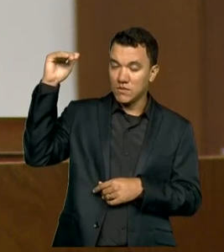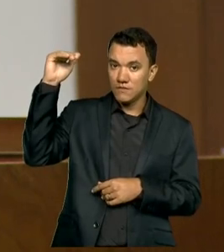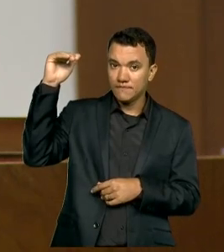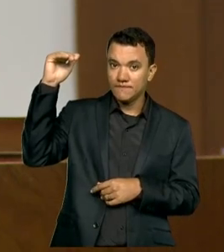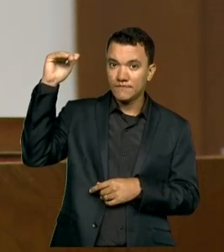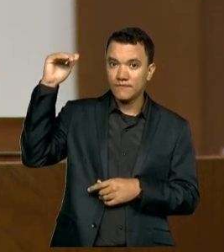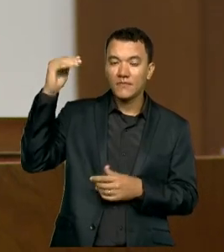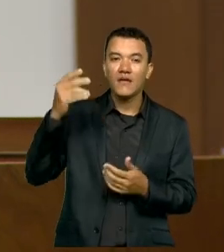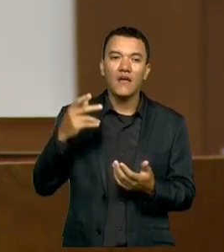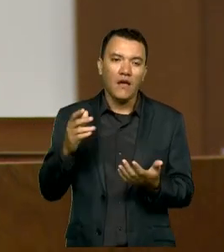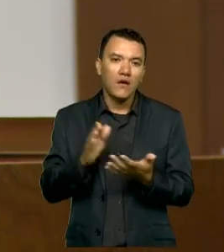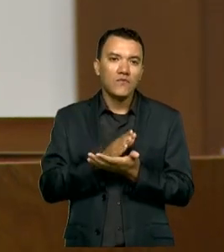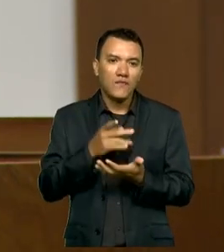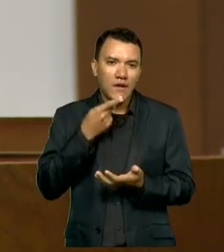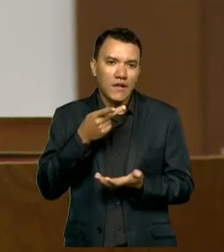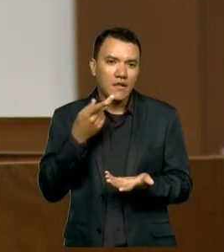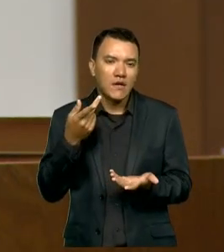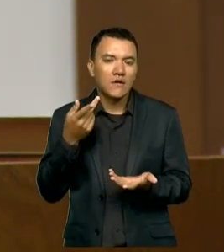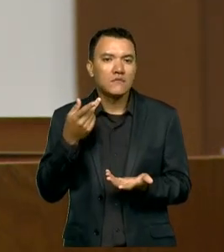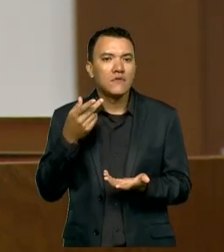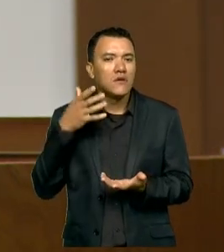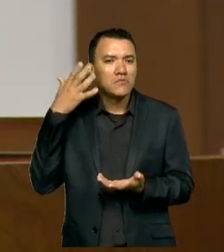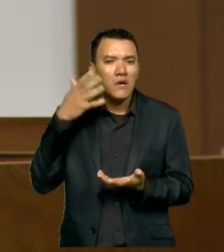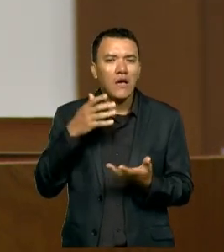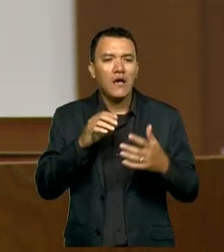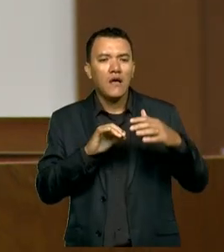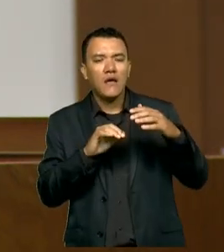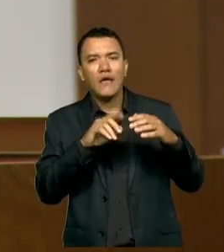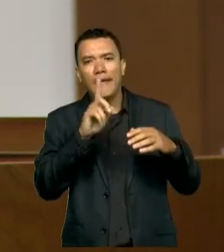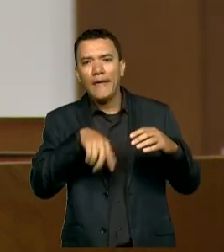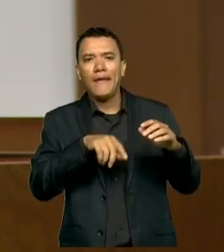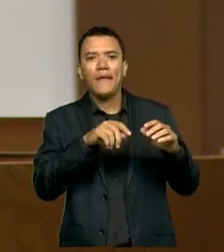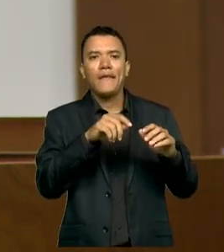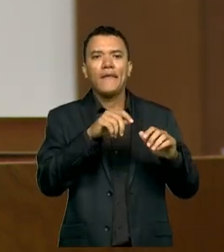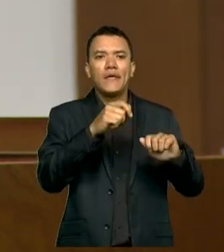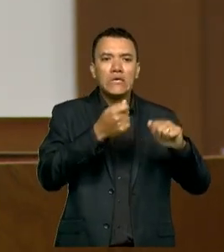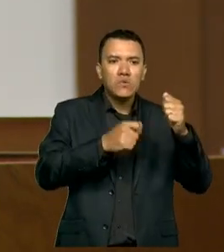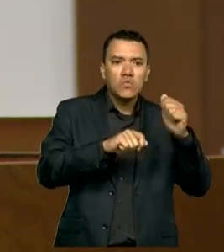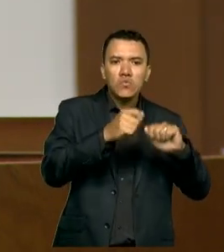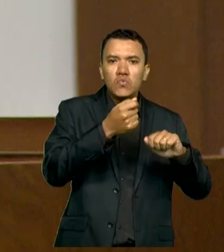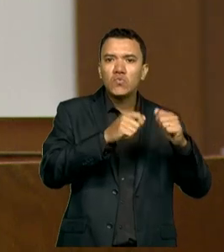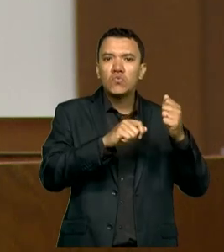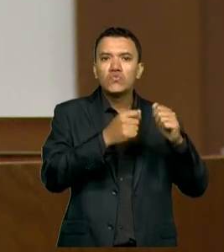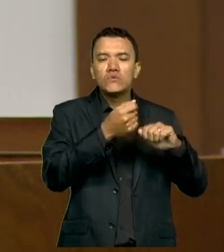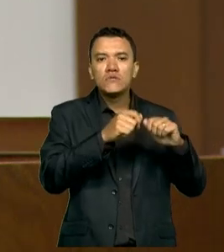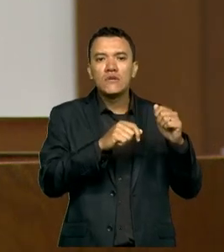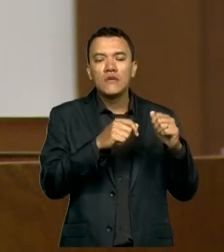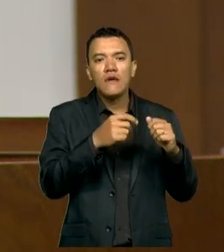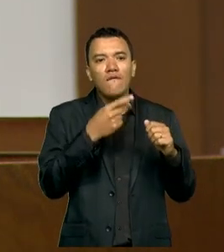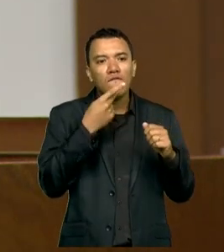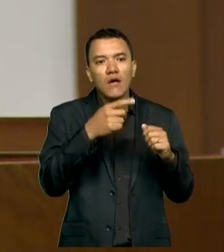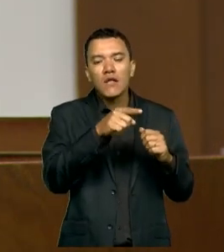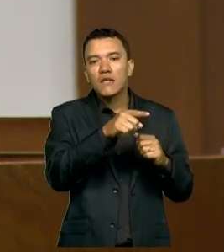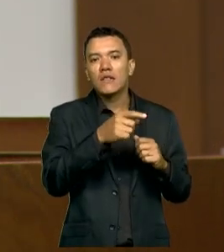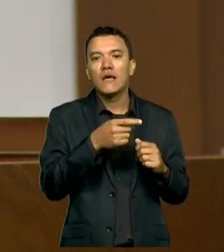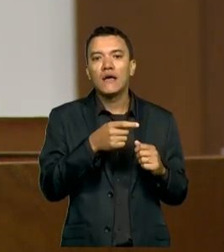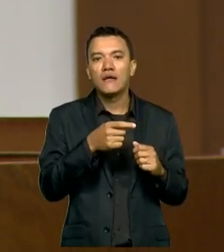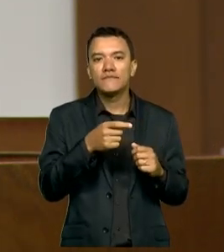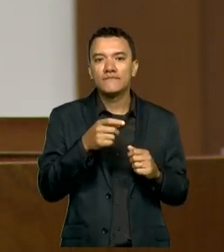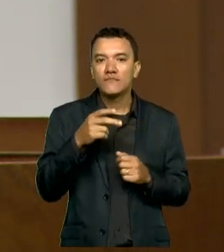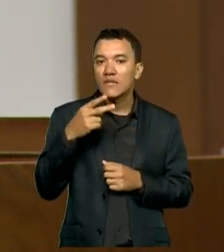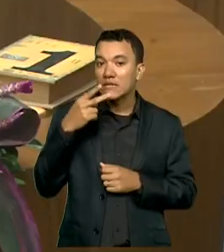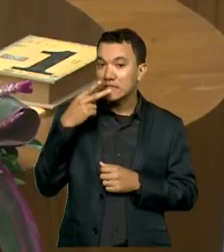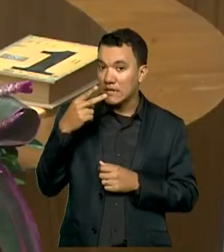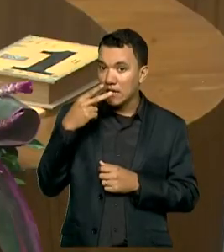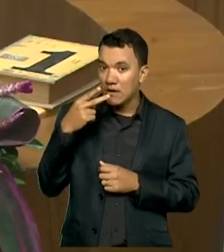da indústria desses produtos de dizer que eles fariam menos mal à